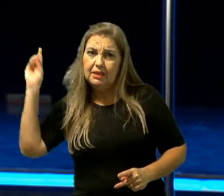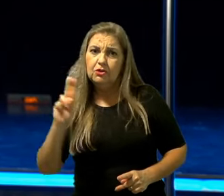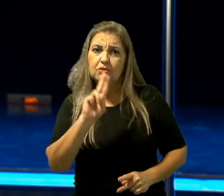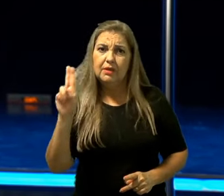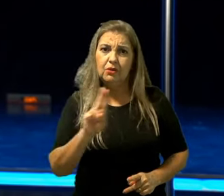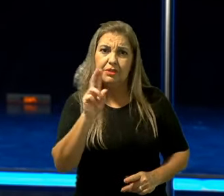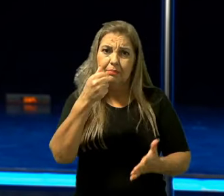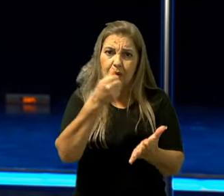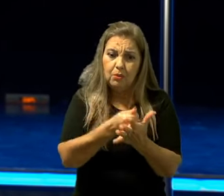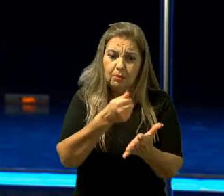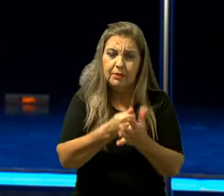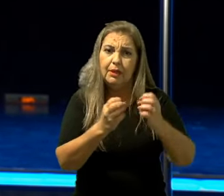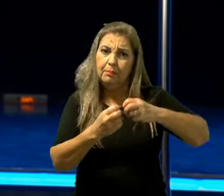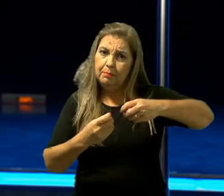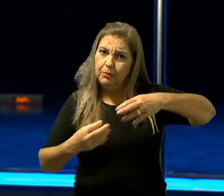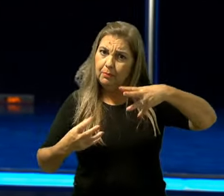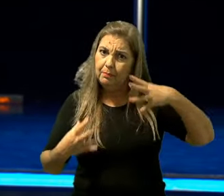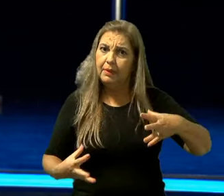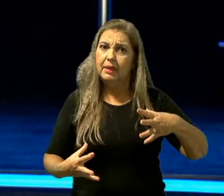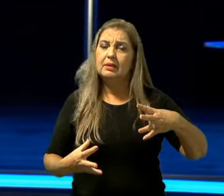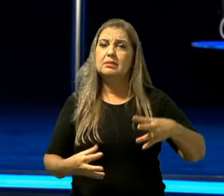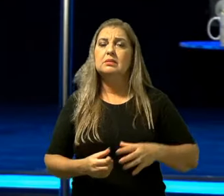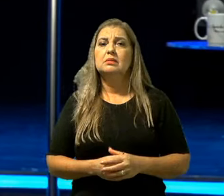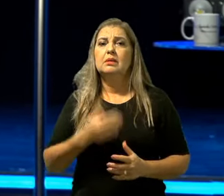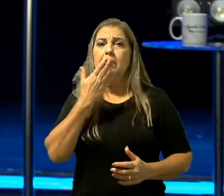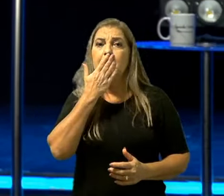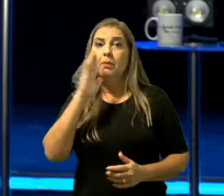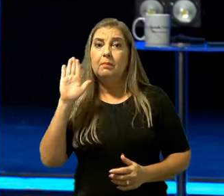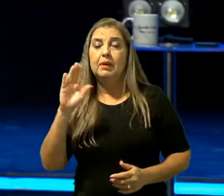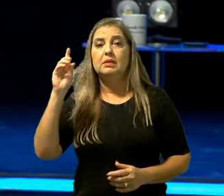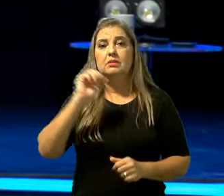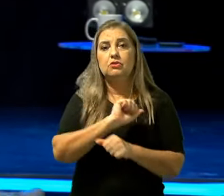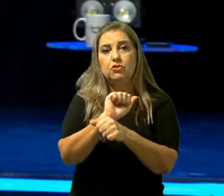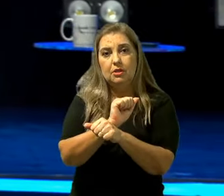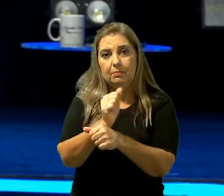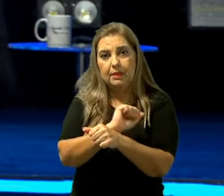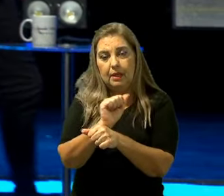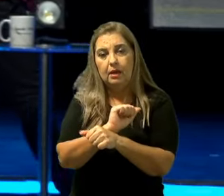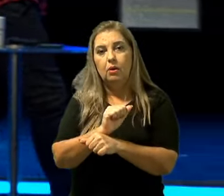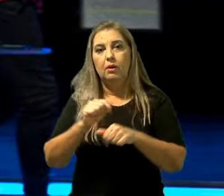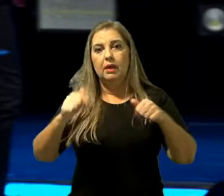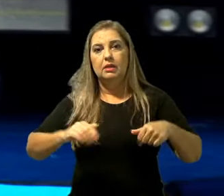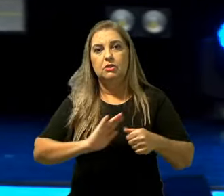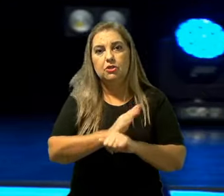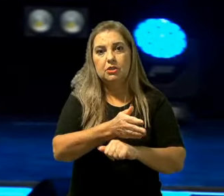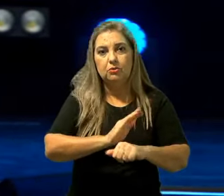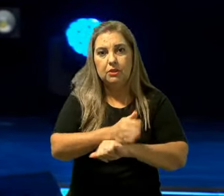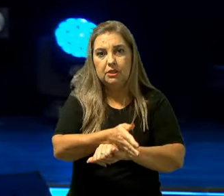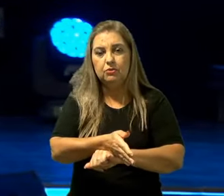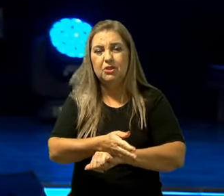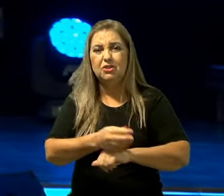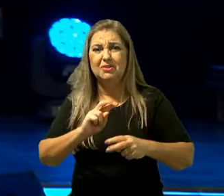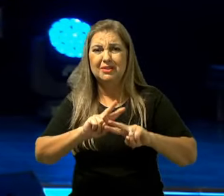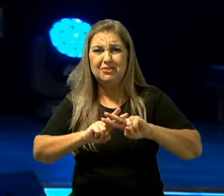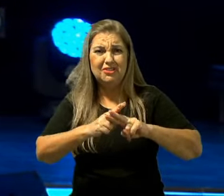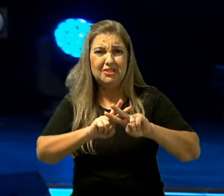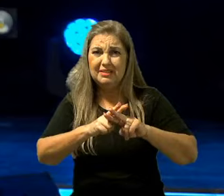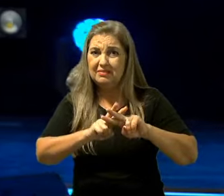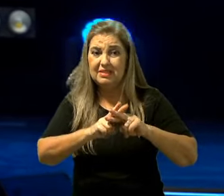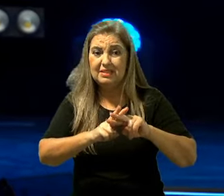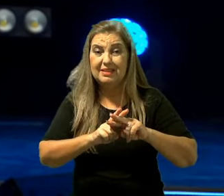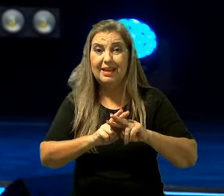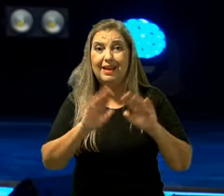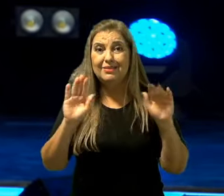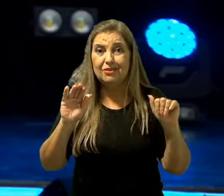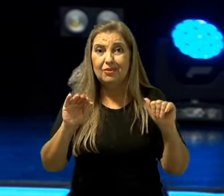os descendentes de Abraão. É um povo que está debaixo de uma bênção. Mas eles estão no Egito sendo escravizados. E agora, ao invés